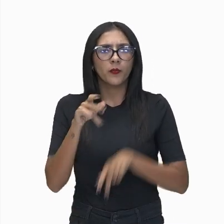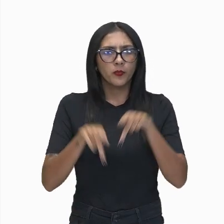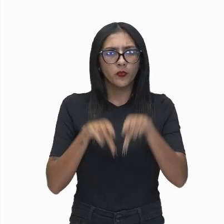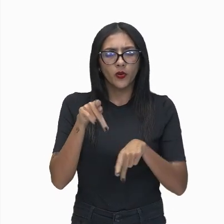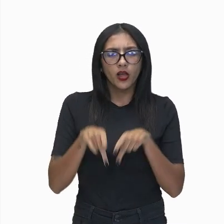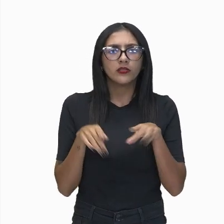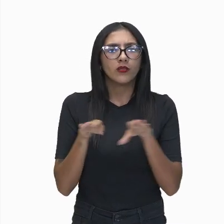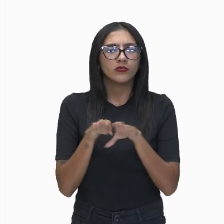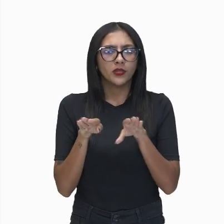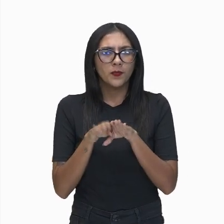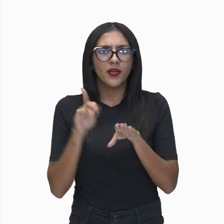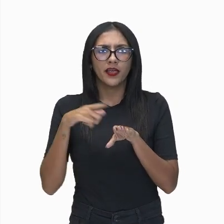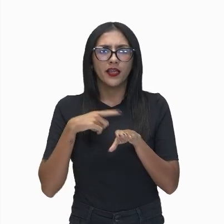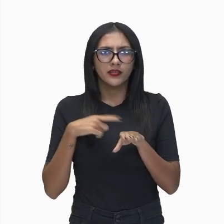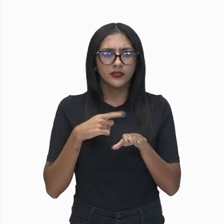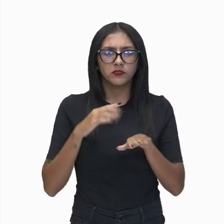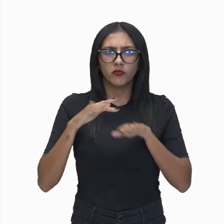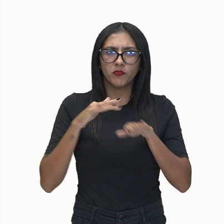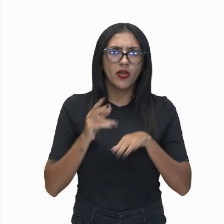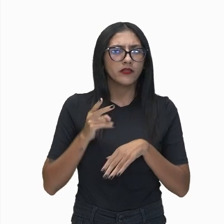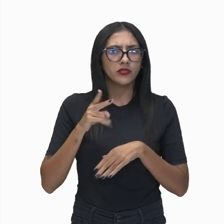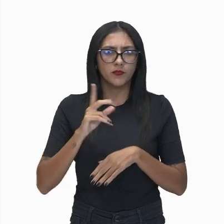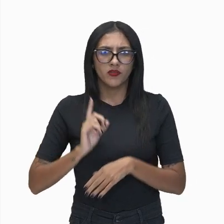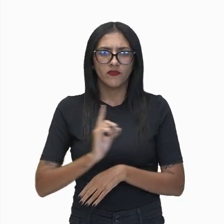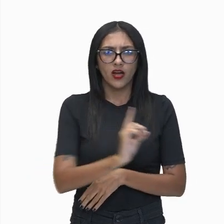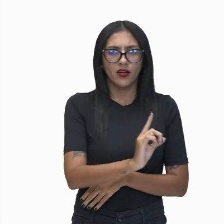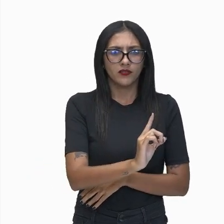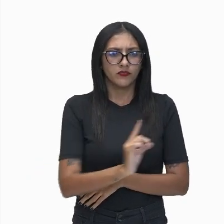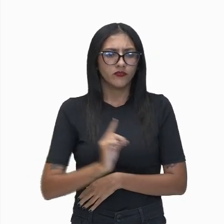de pessoas e mercadorias, elas geram